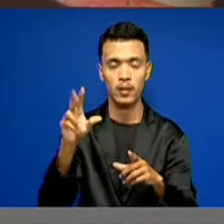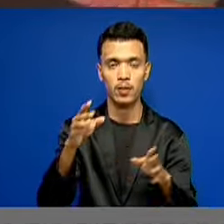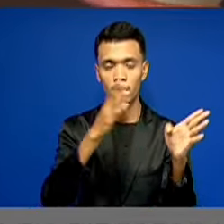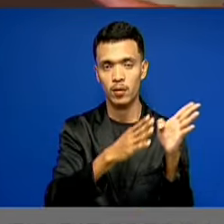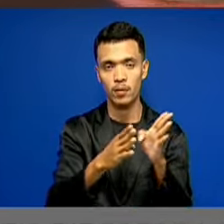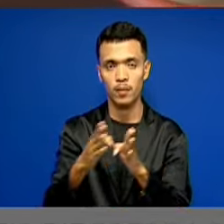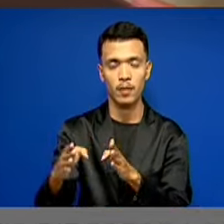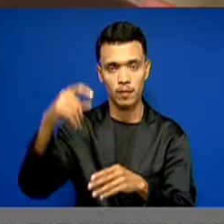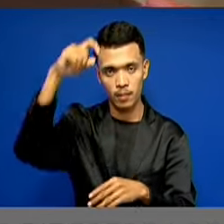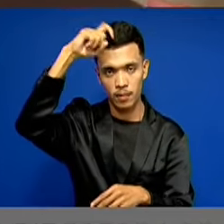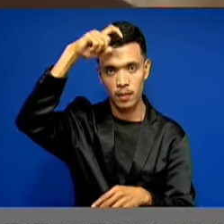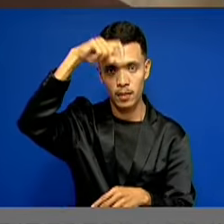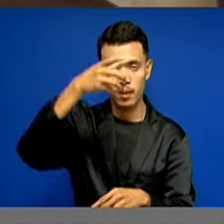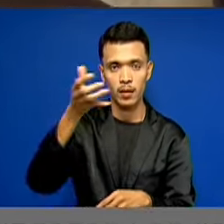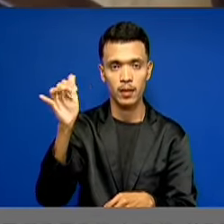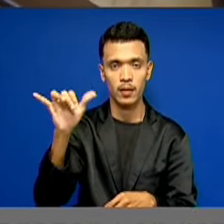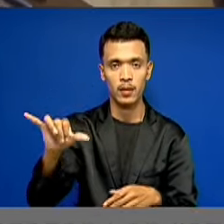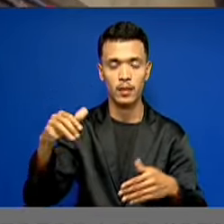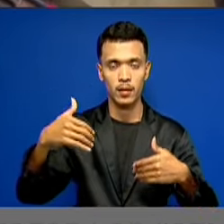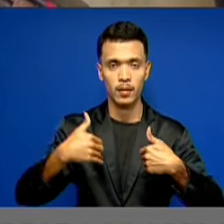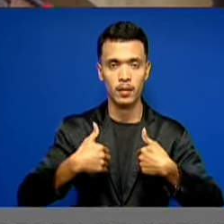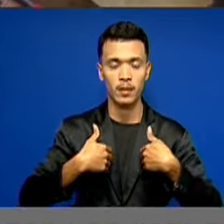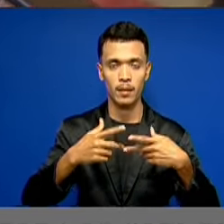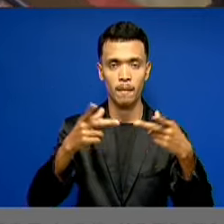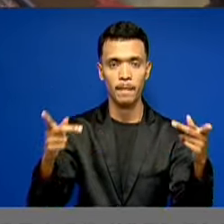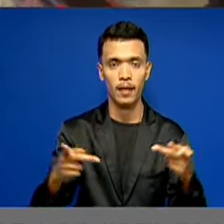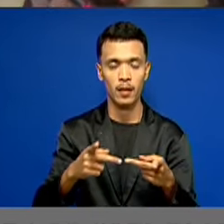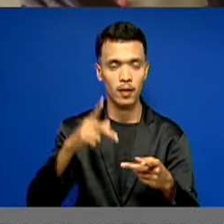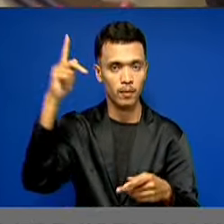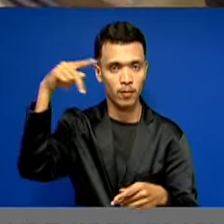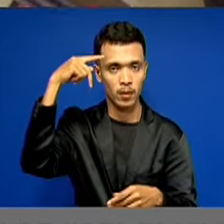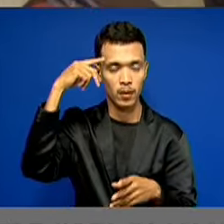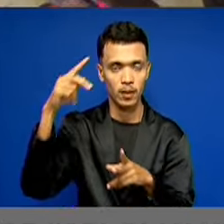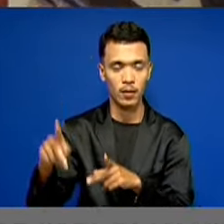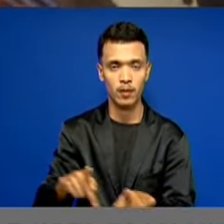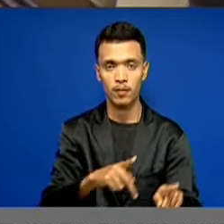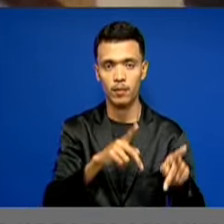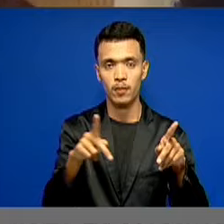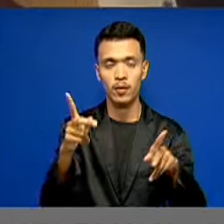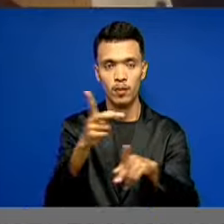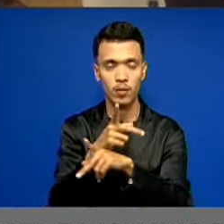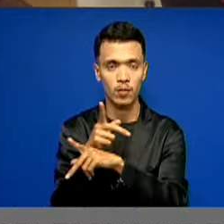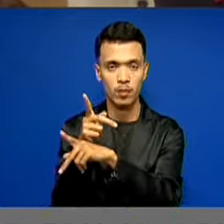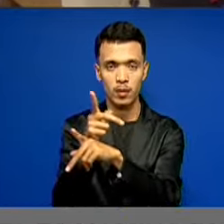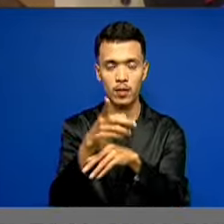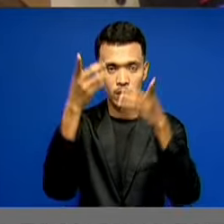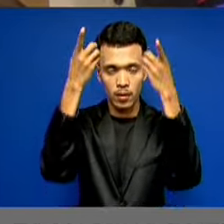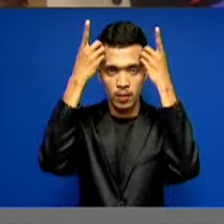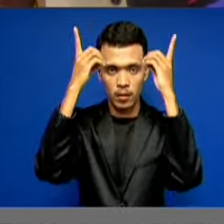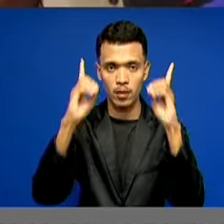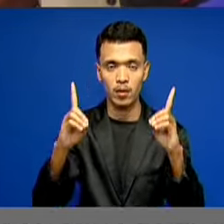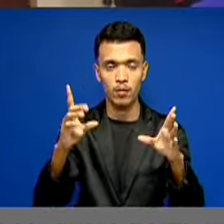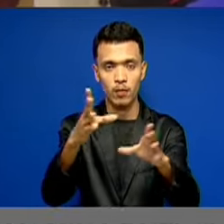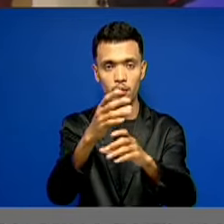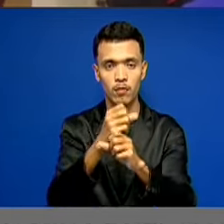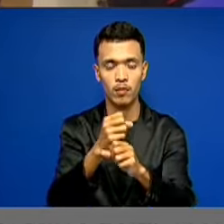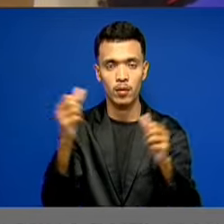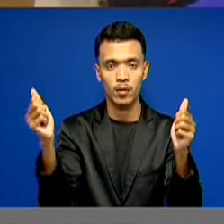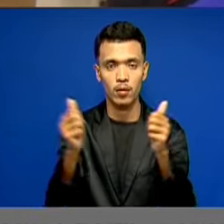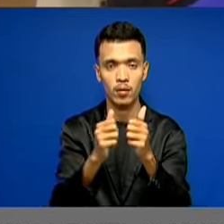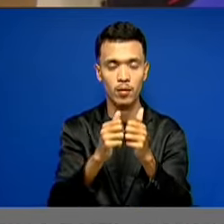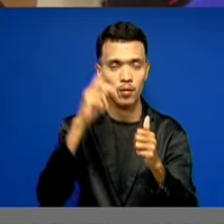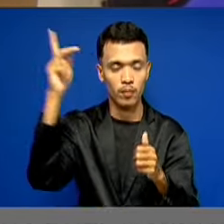em área políticas públicas para ver assegura decisões que foti ligado com